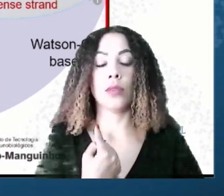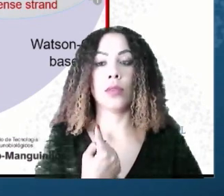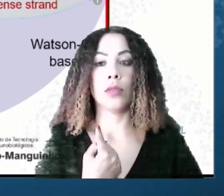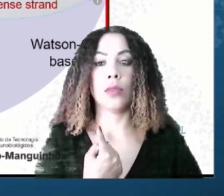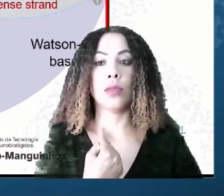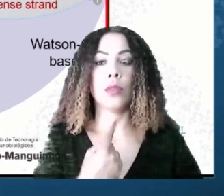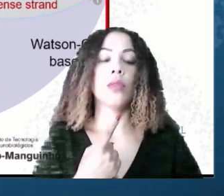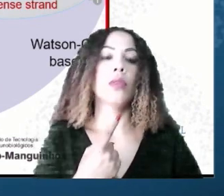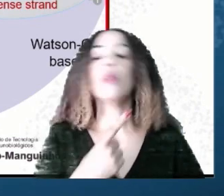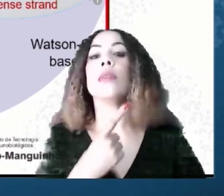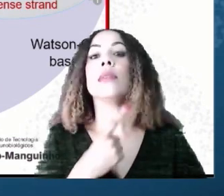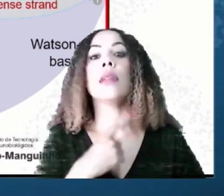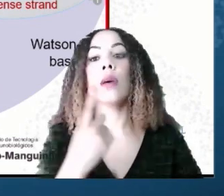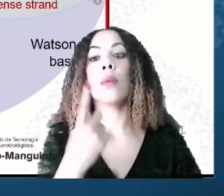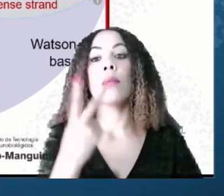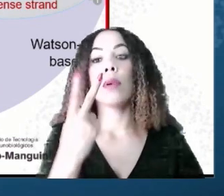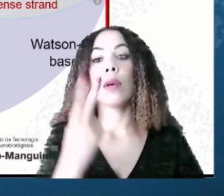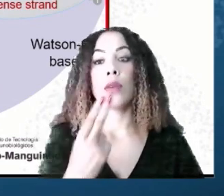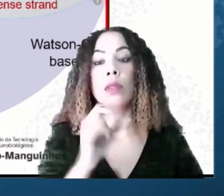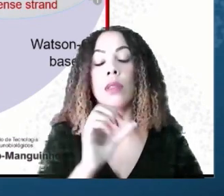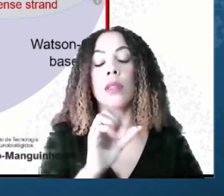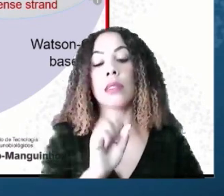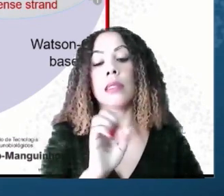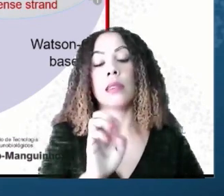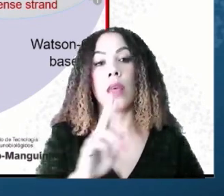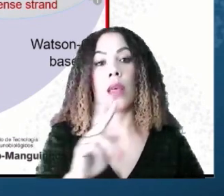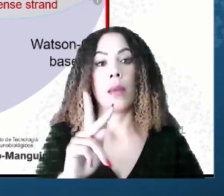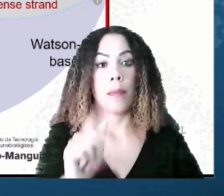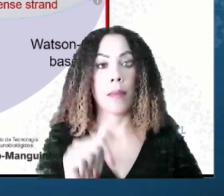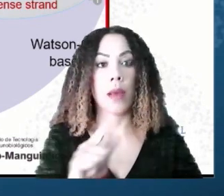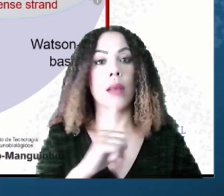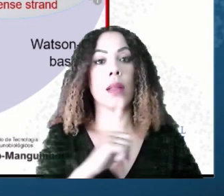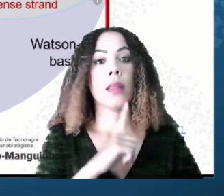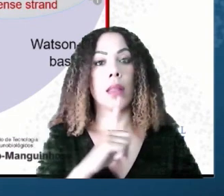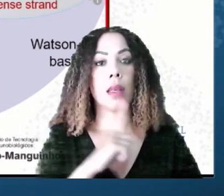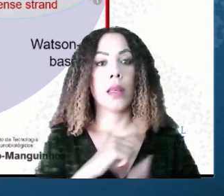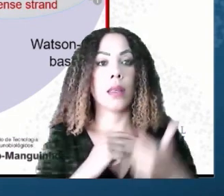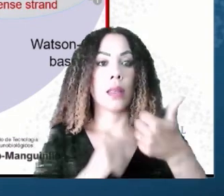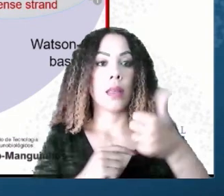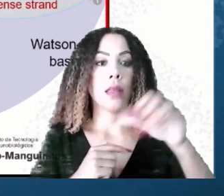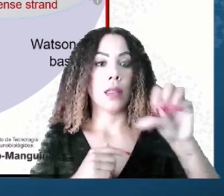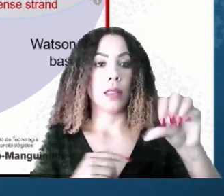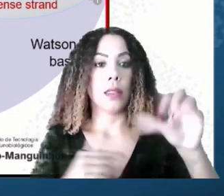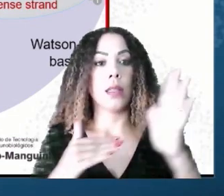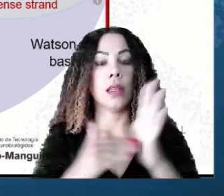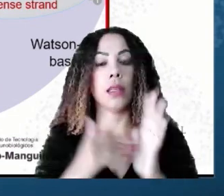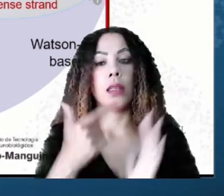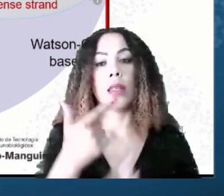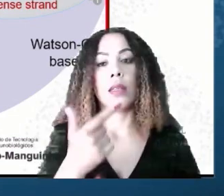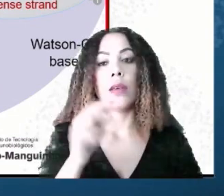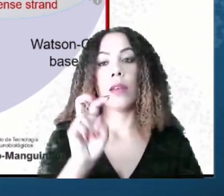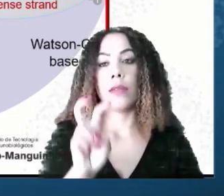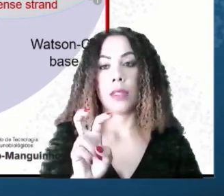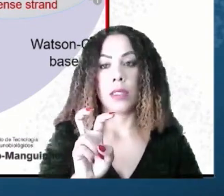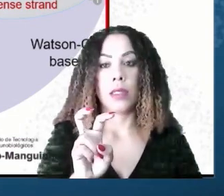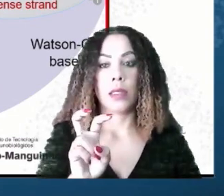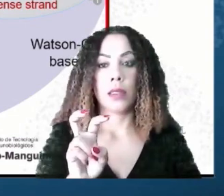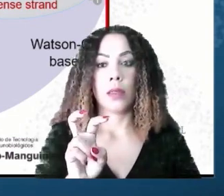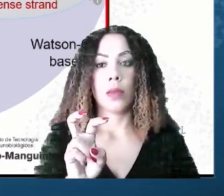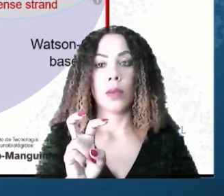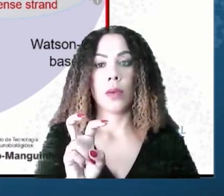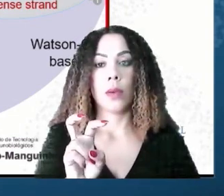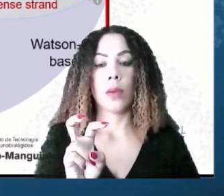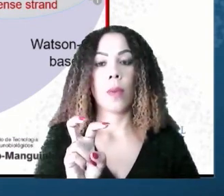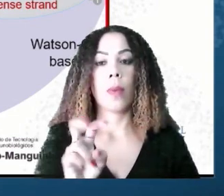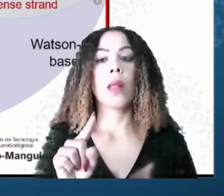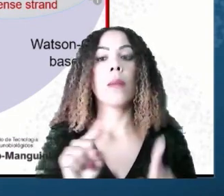é uma dupla cepa que tem de 19 a 25,